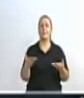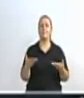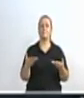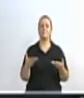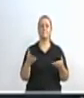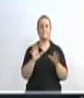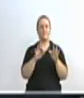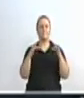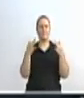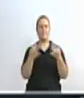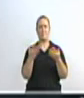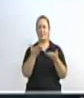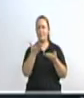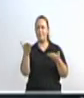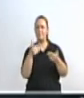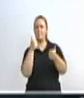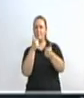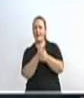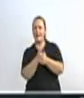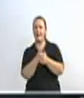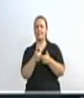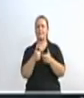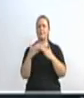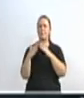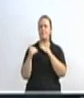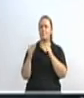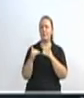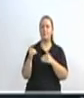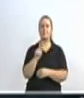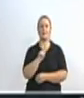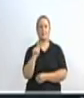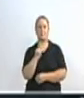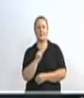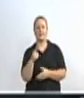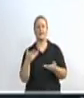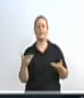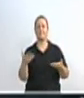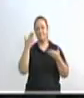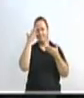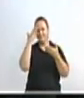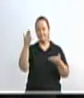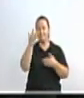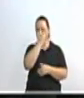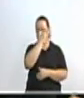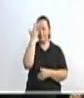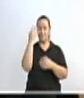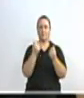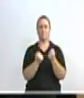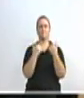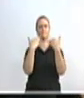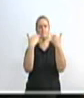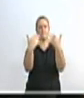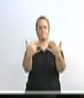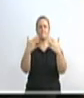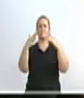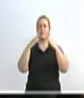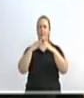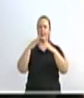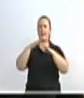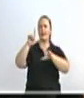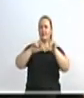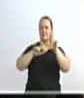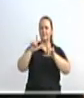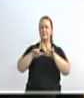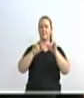de Câmara, né, de Brusque e Gaspar, agradecer as pessoas que estão nos assistindo aqui em casa e pela